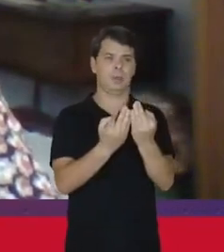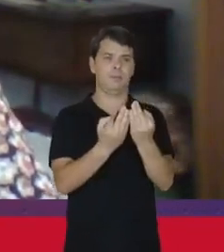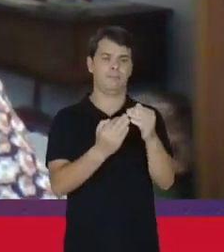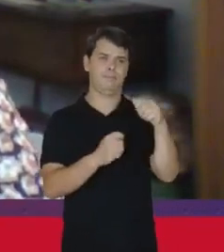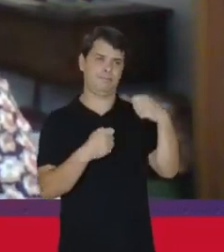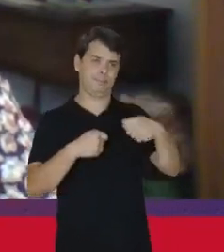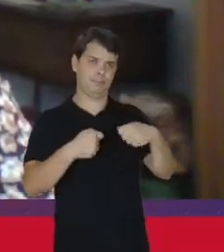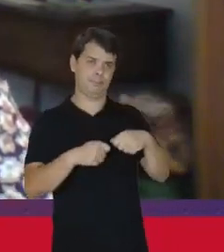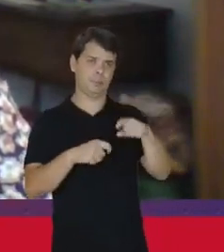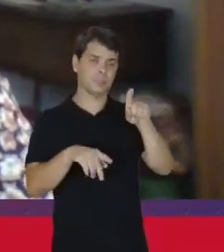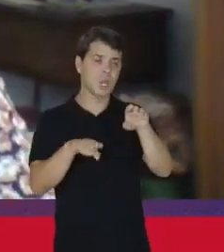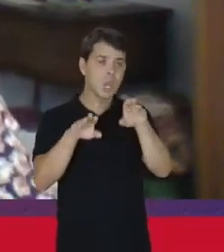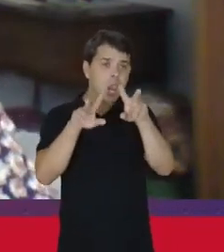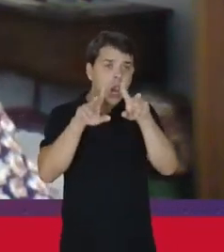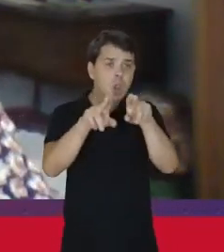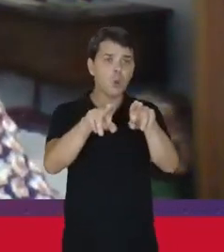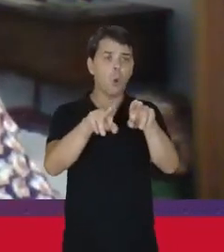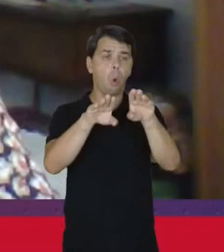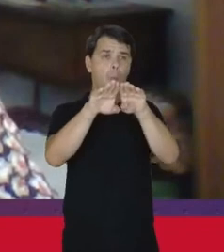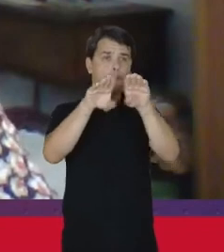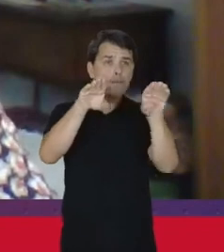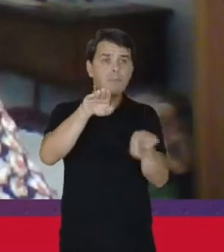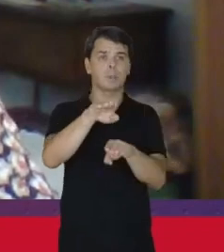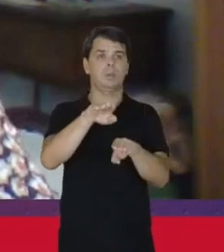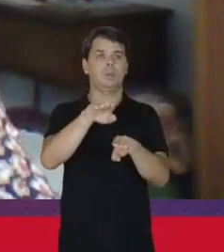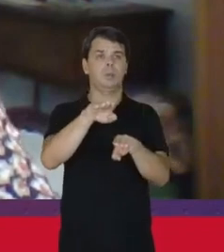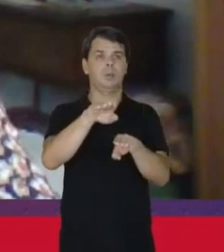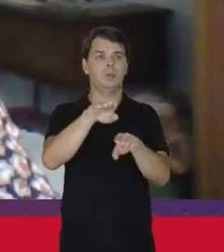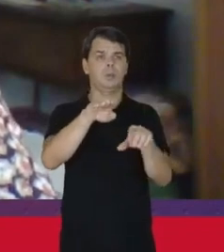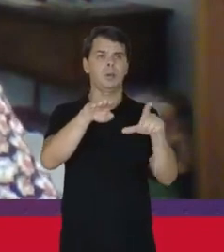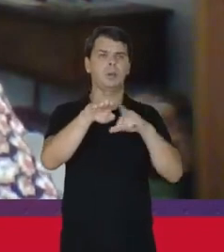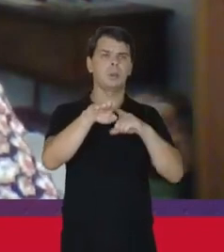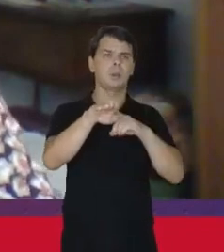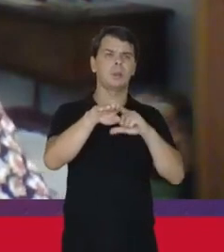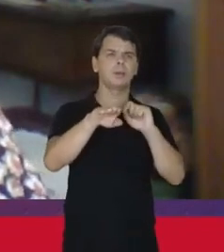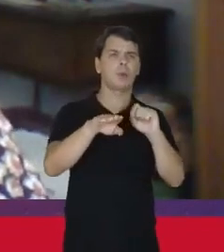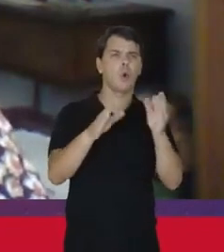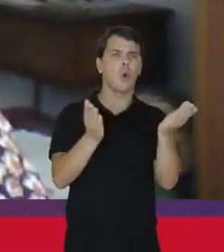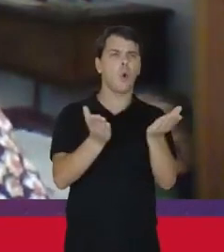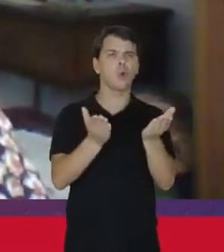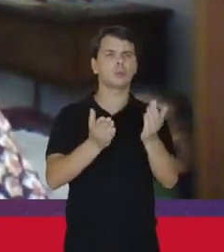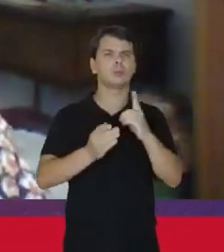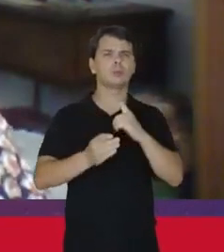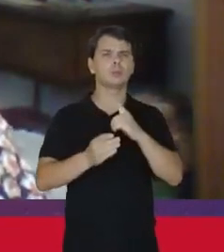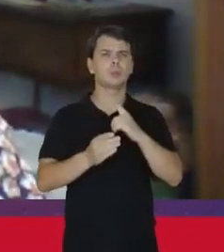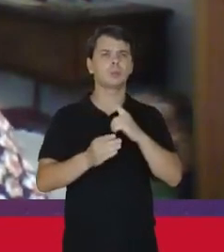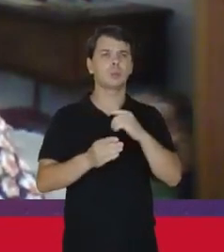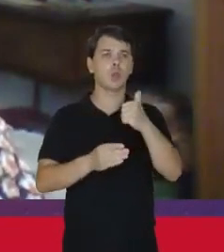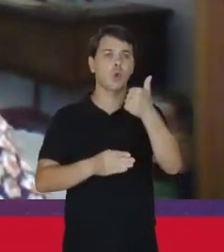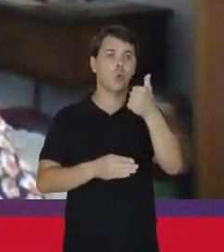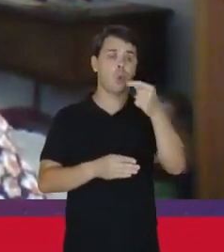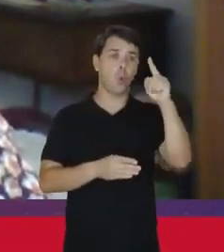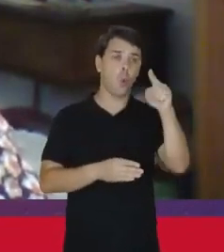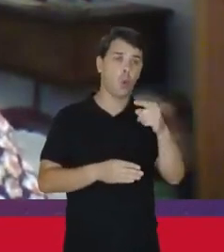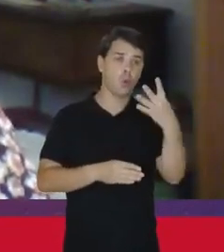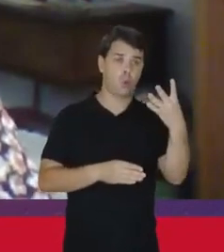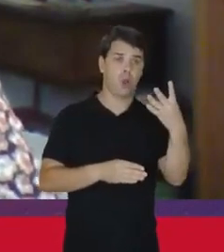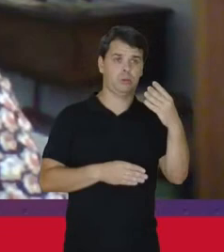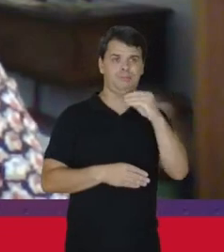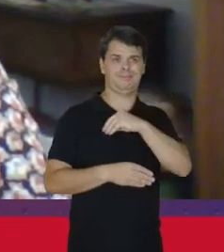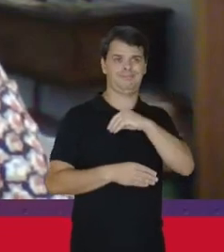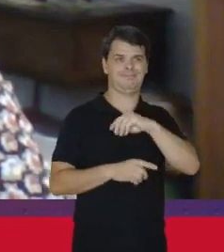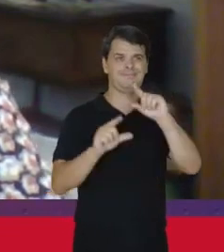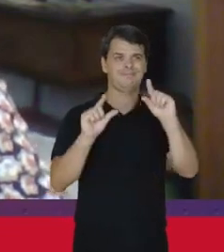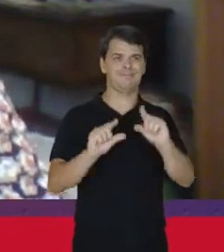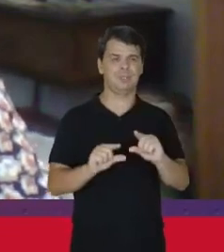precisa ser igual ou menor ao que hoje corresponderia a 1/4 de salários mínimos,